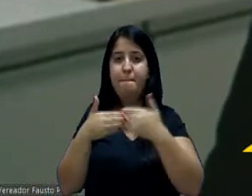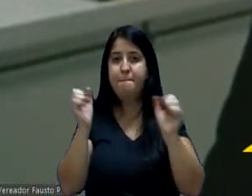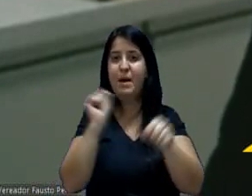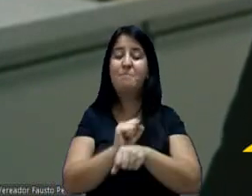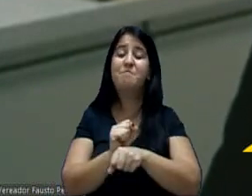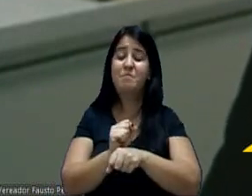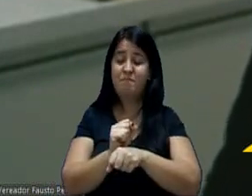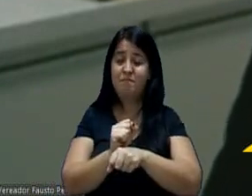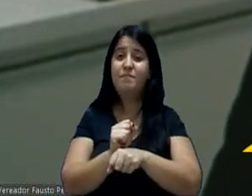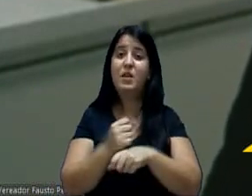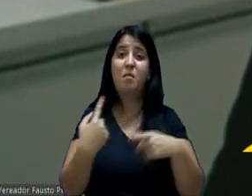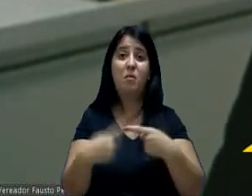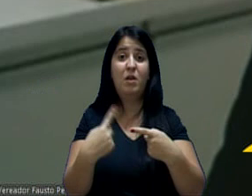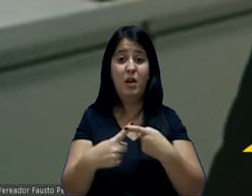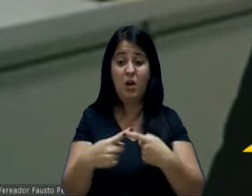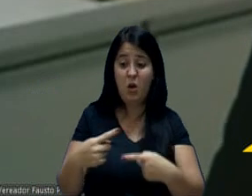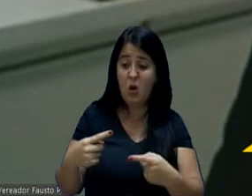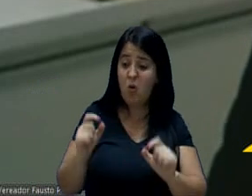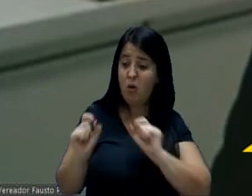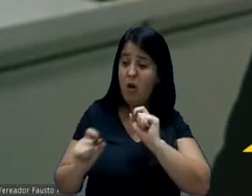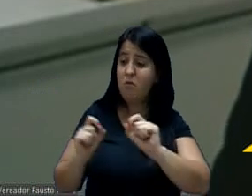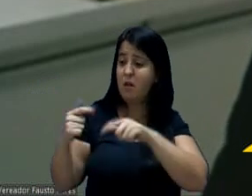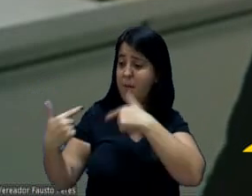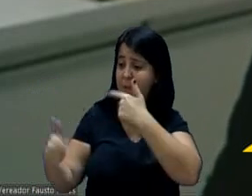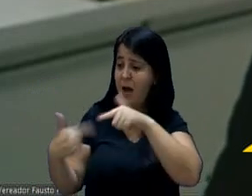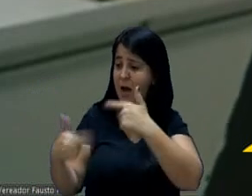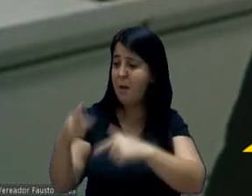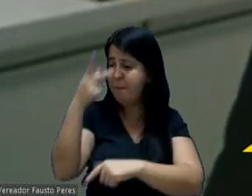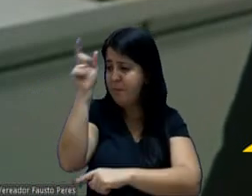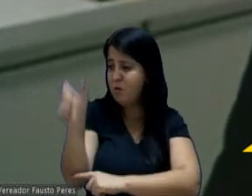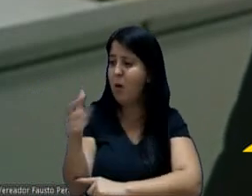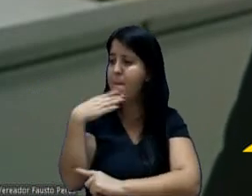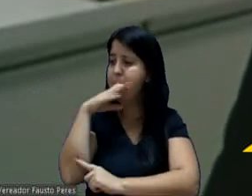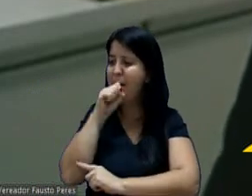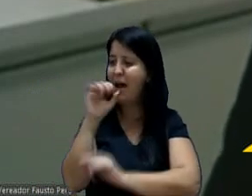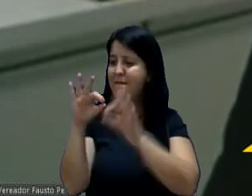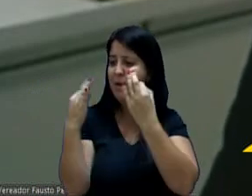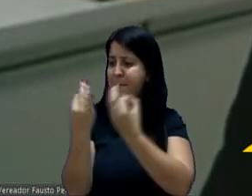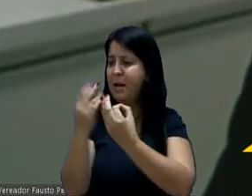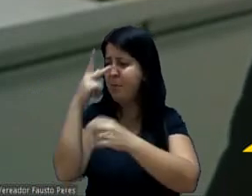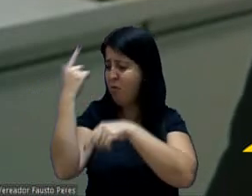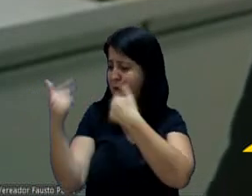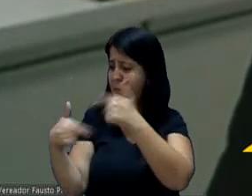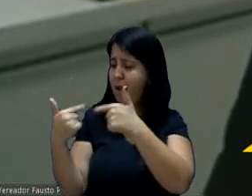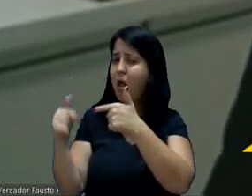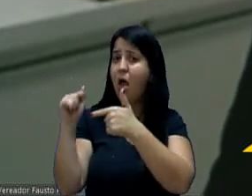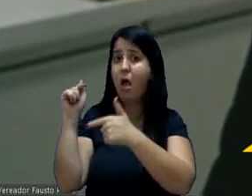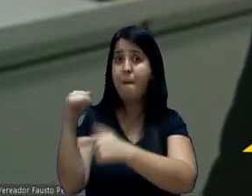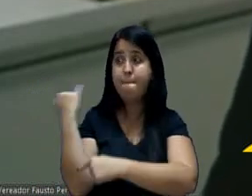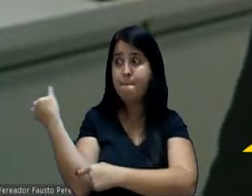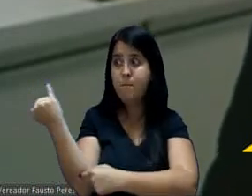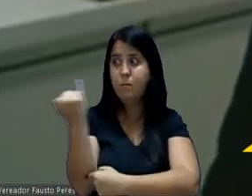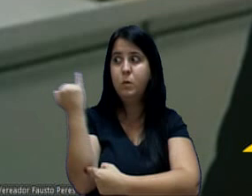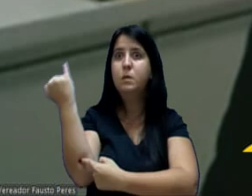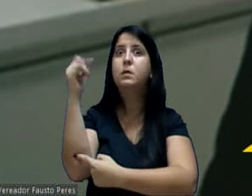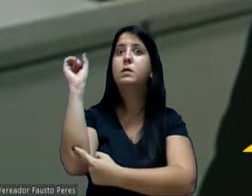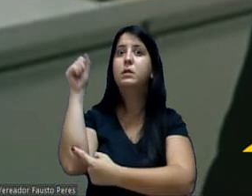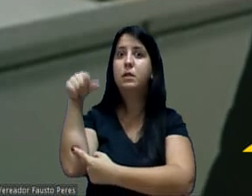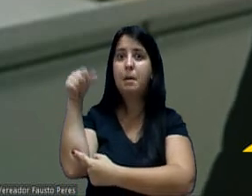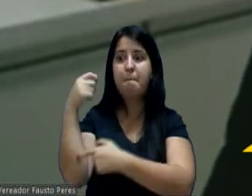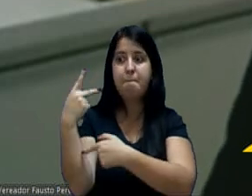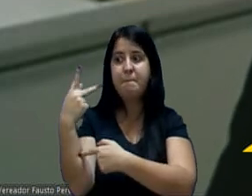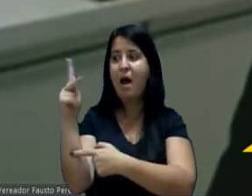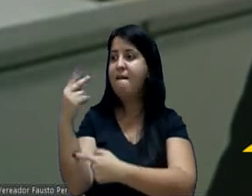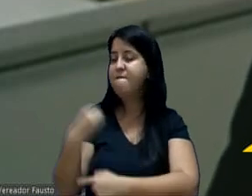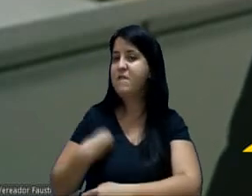provém o sustento de um pai de família, de um trabalhador, de uma trabalhadora aí, ele é essencial sim para a vida de todas as